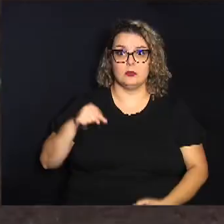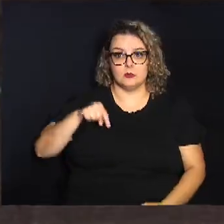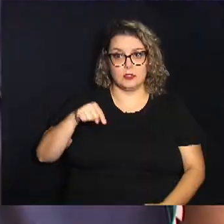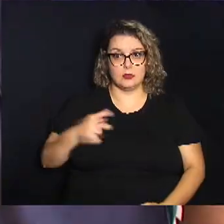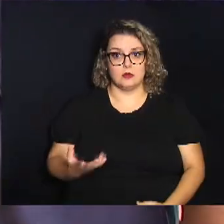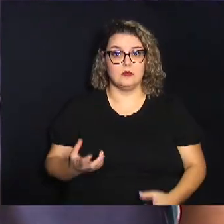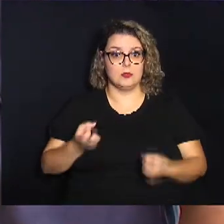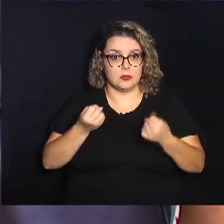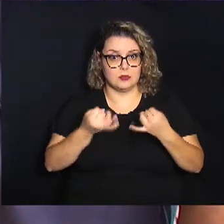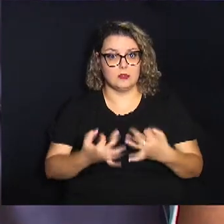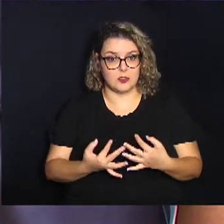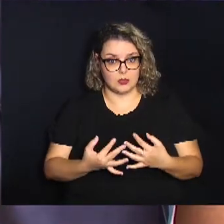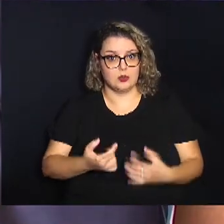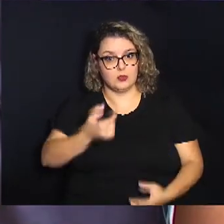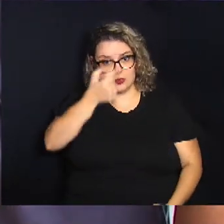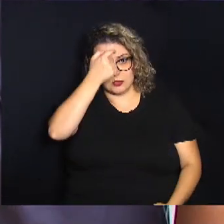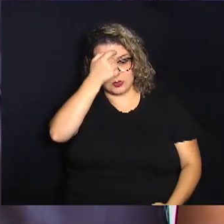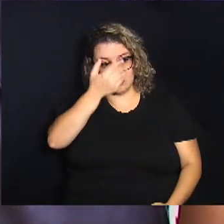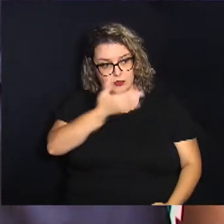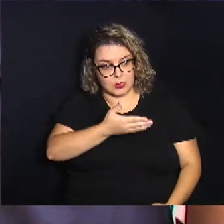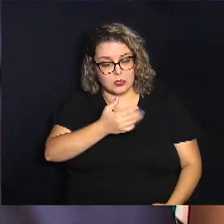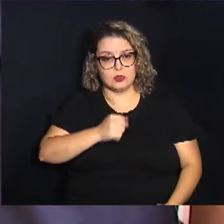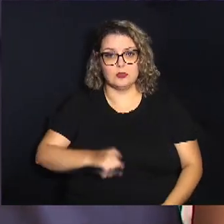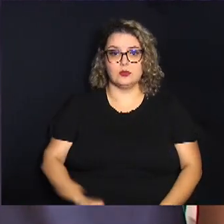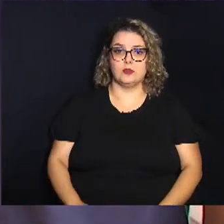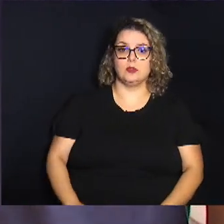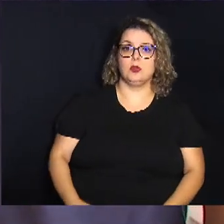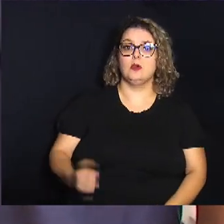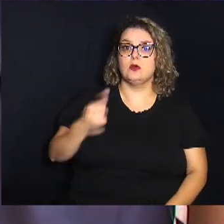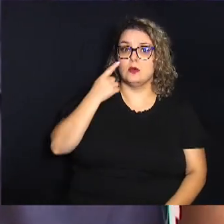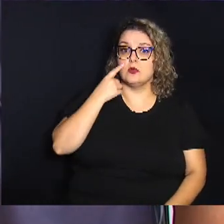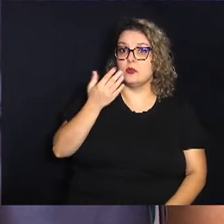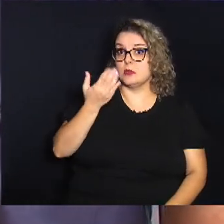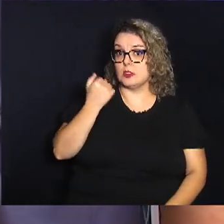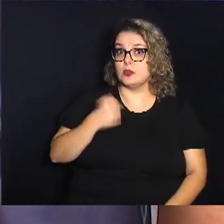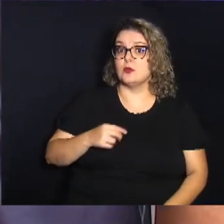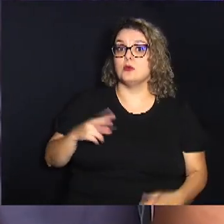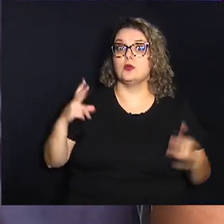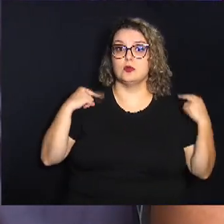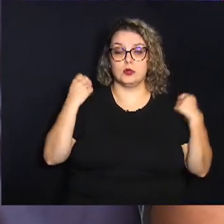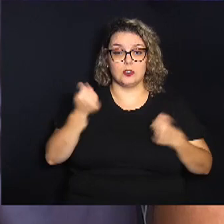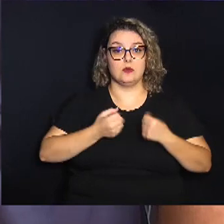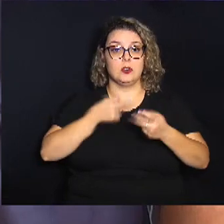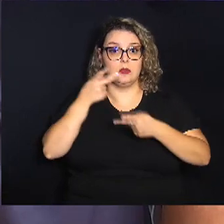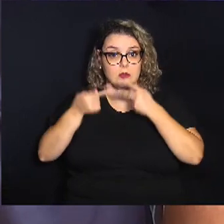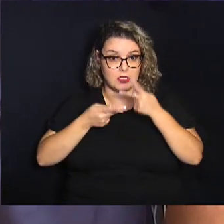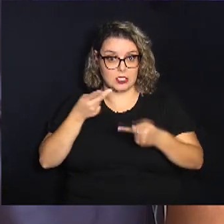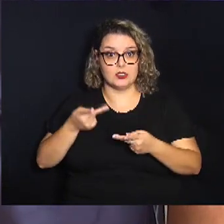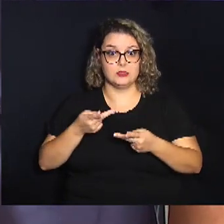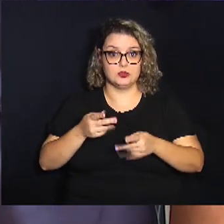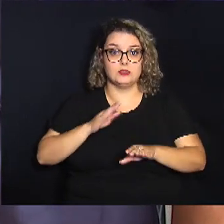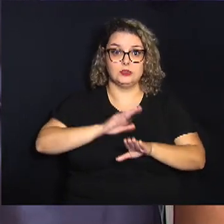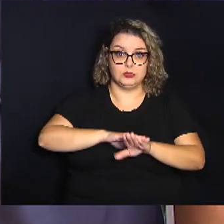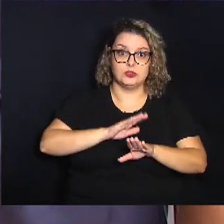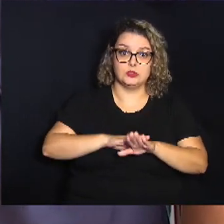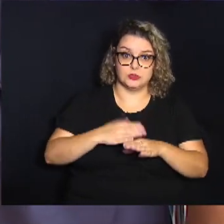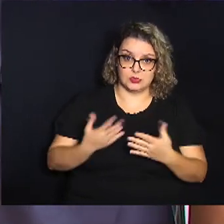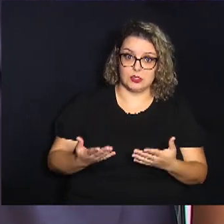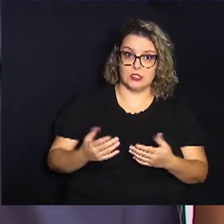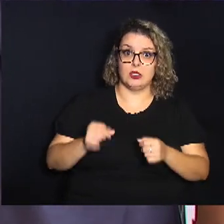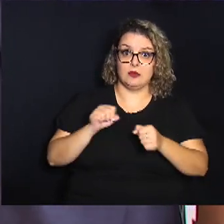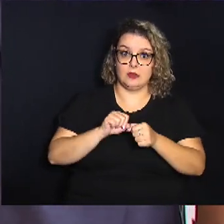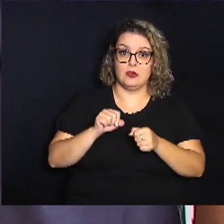foram orientados conscientizados por você dê só uma olhada pessoal o os motoristas falaram aí sobre essa ação que está sendo